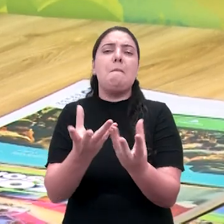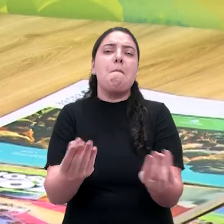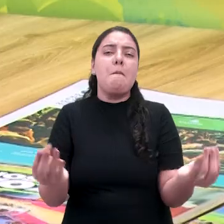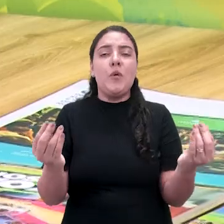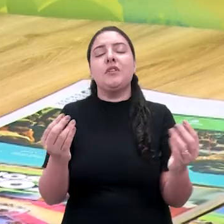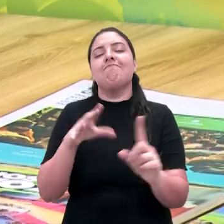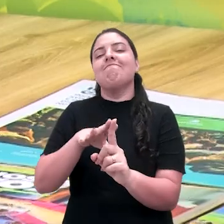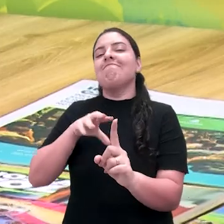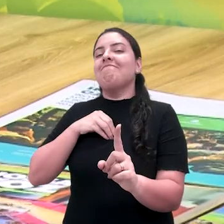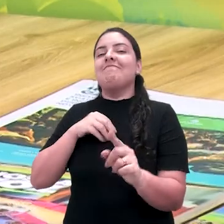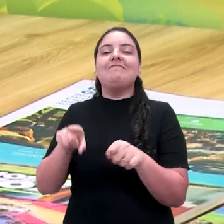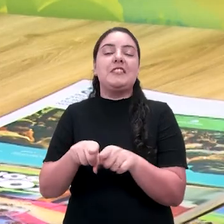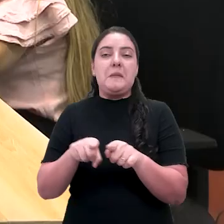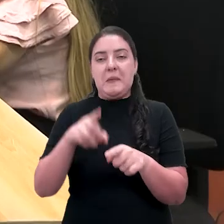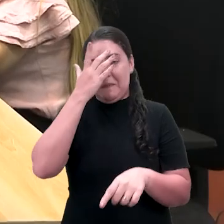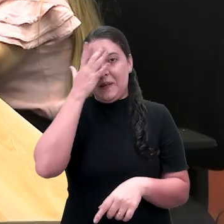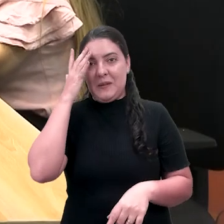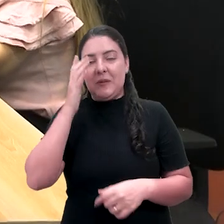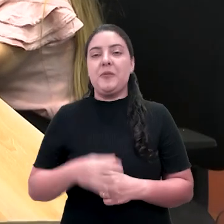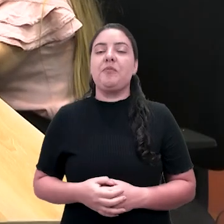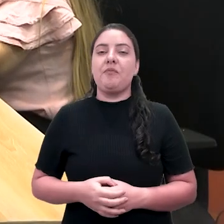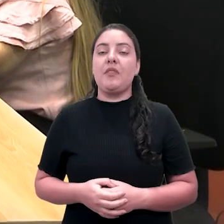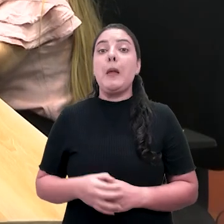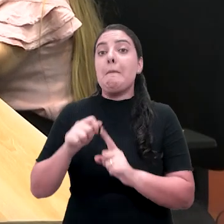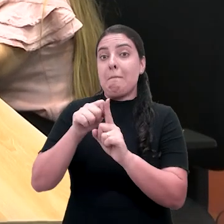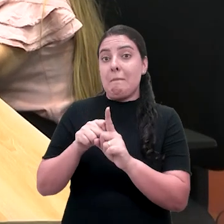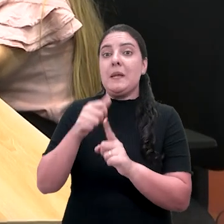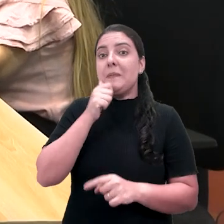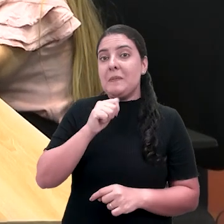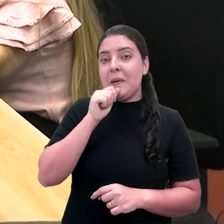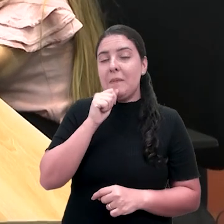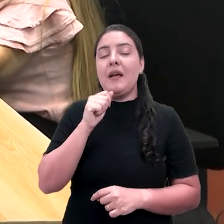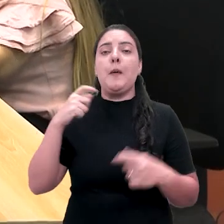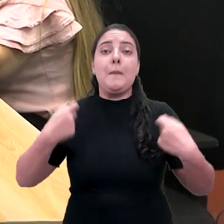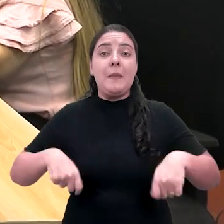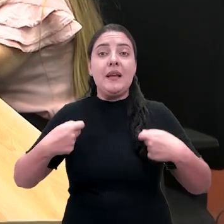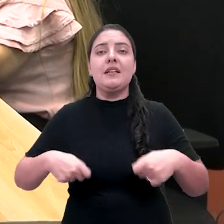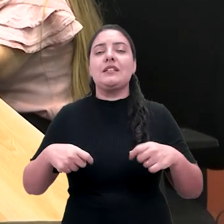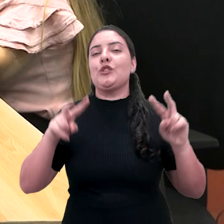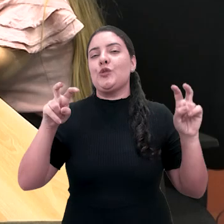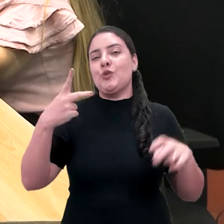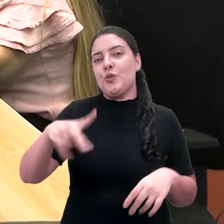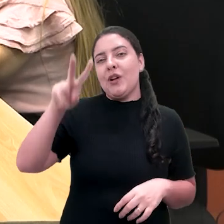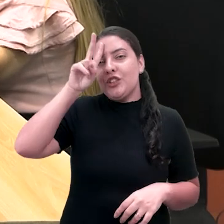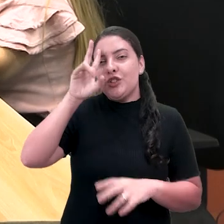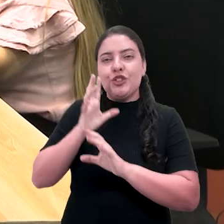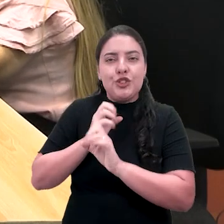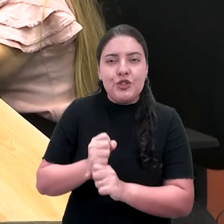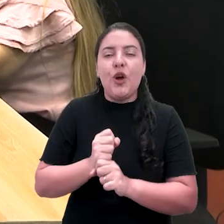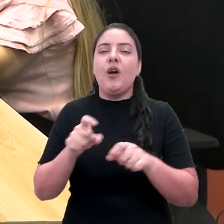pode inspirar também muitas pessoas. A gente está no meio das mães. Eu disse, eu preciso trazer mais a tua história, como mãe,